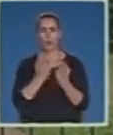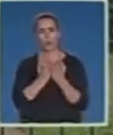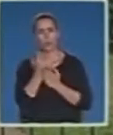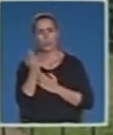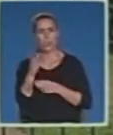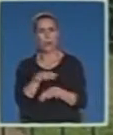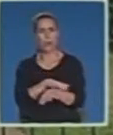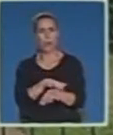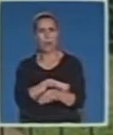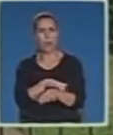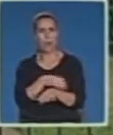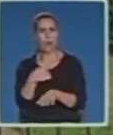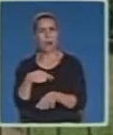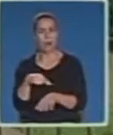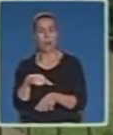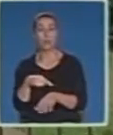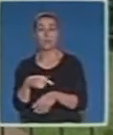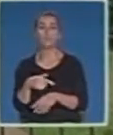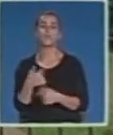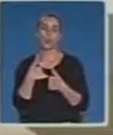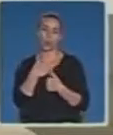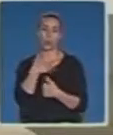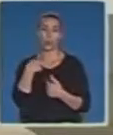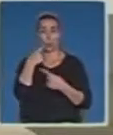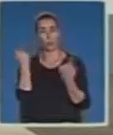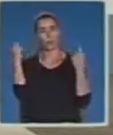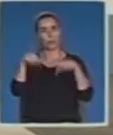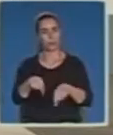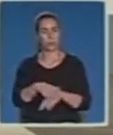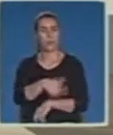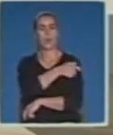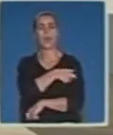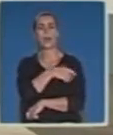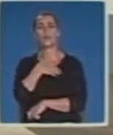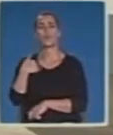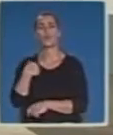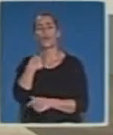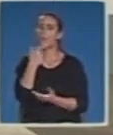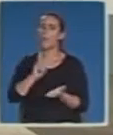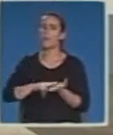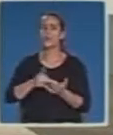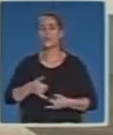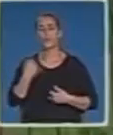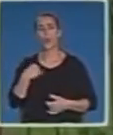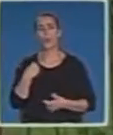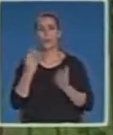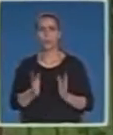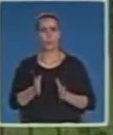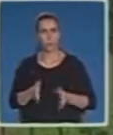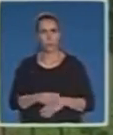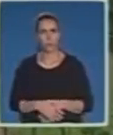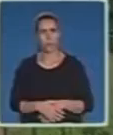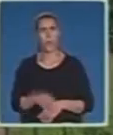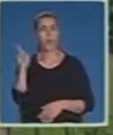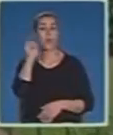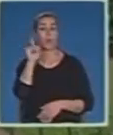prurido, portanto, e nós, saúde pública, cá estamos. Para o delegado de saúde, não há motivo para preocupação. E é essencial passar a